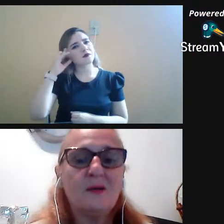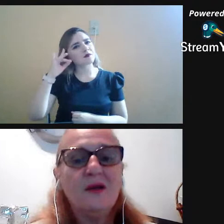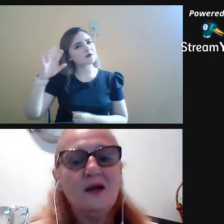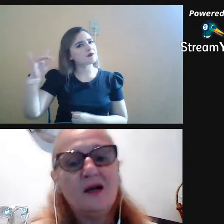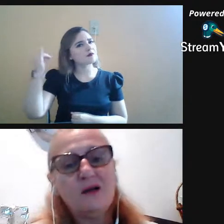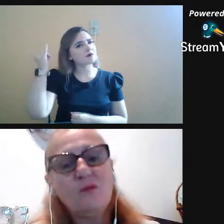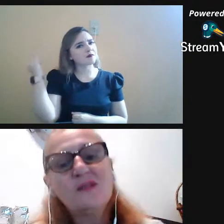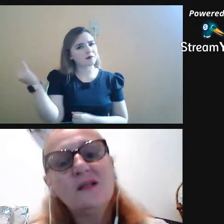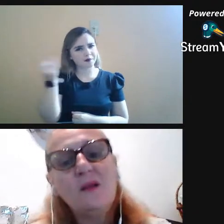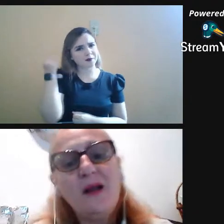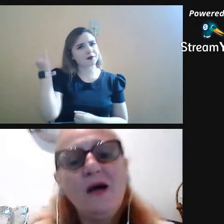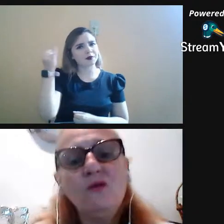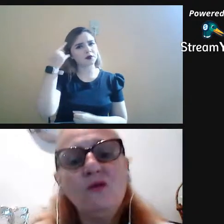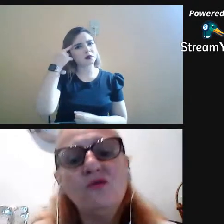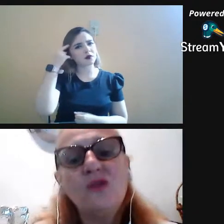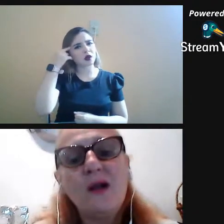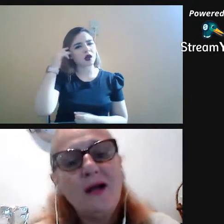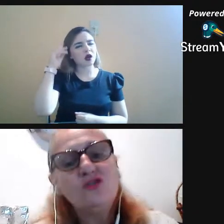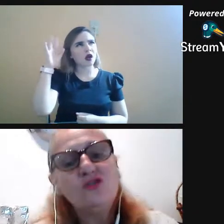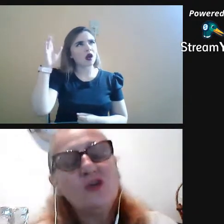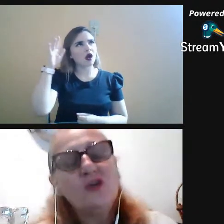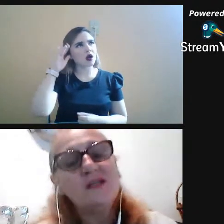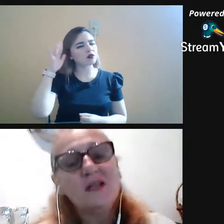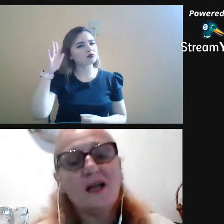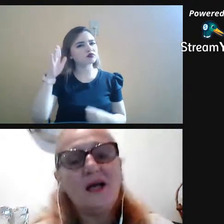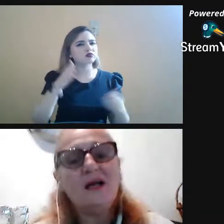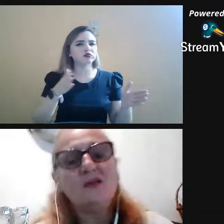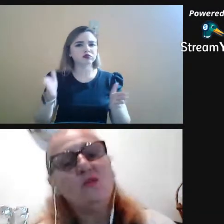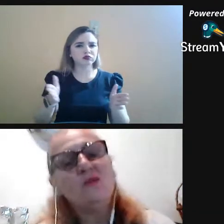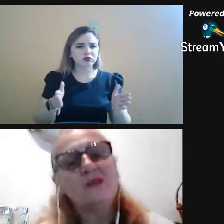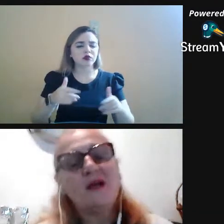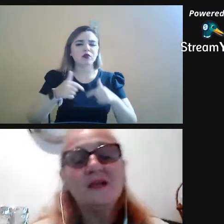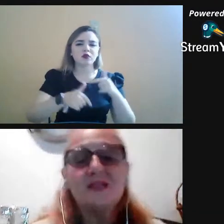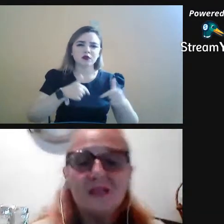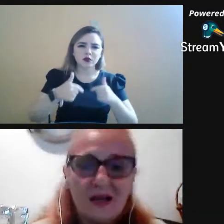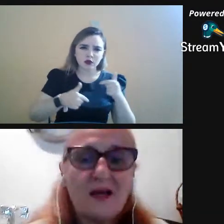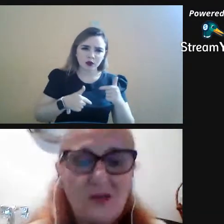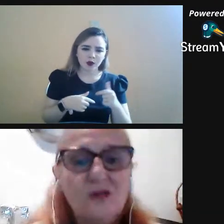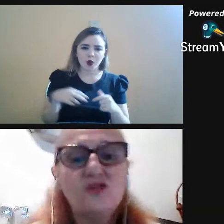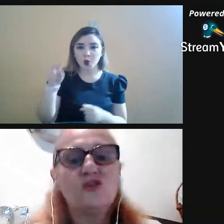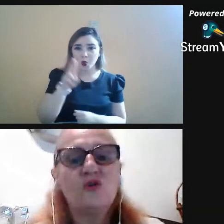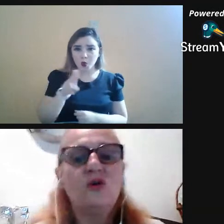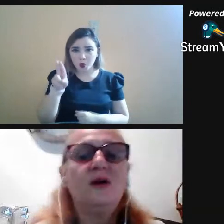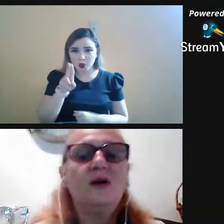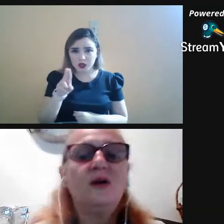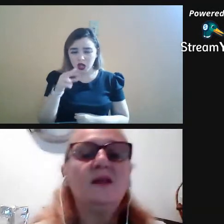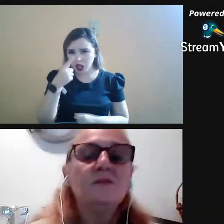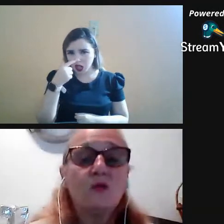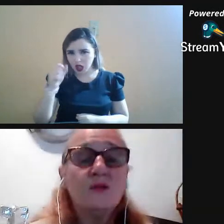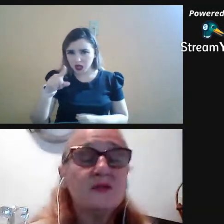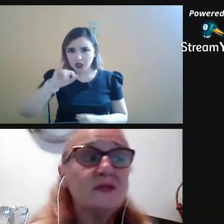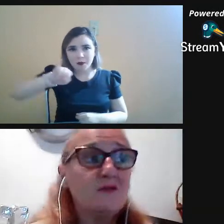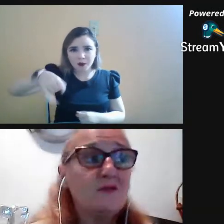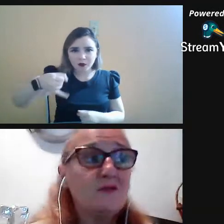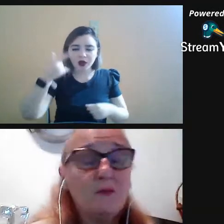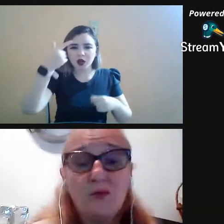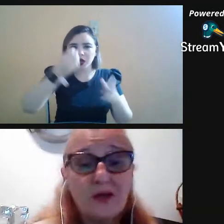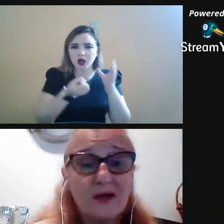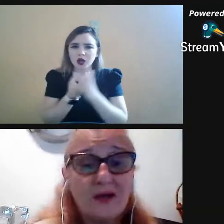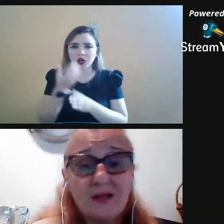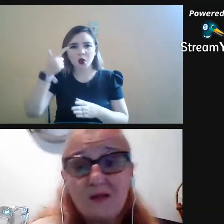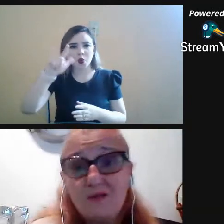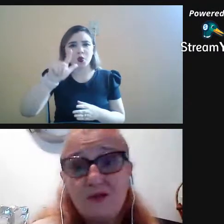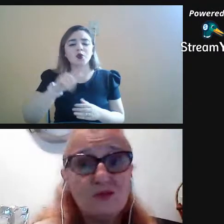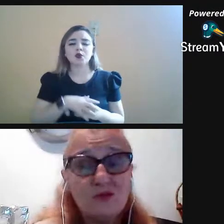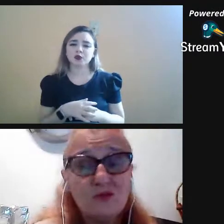gente começar a trabalhar um trabalho de reciclagem. Começar a reciclar lixo dentro da escola. Começar a ver, porque cada vez